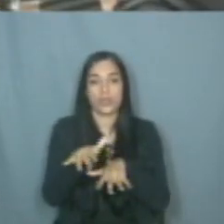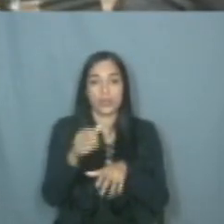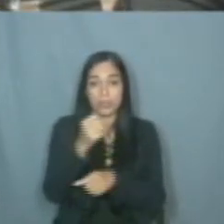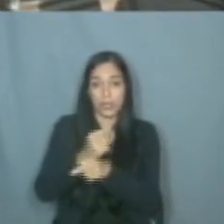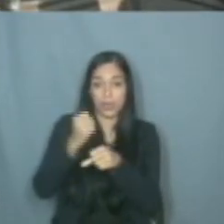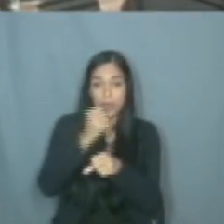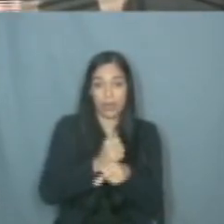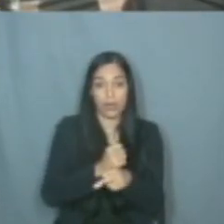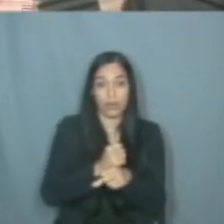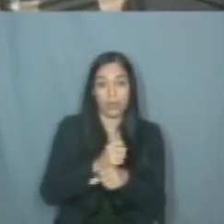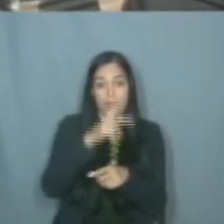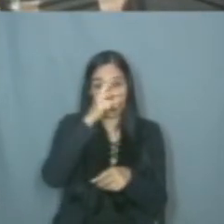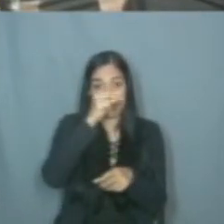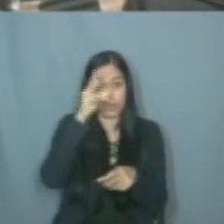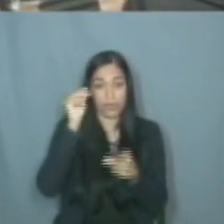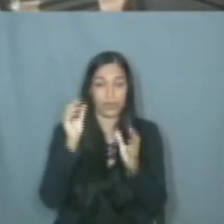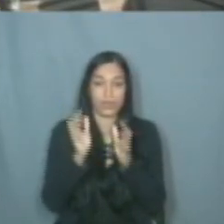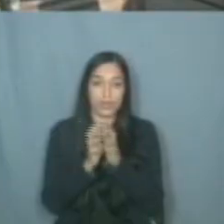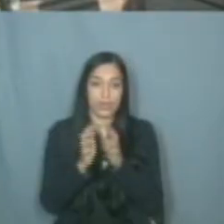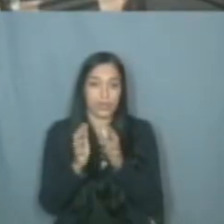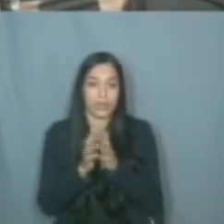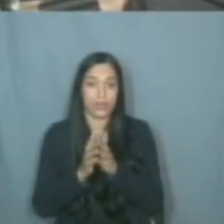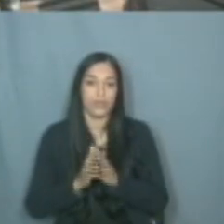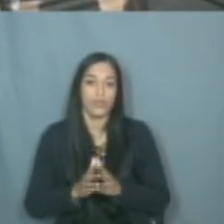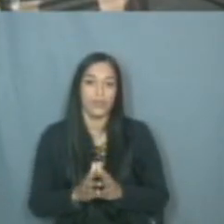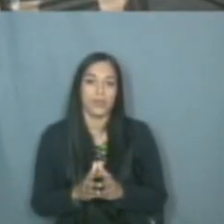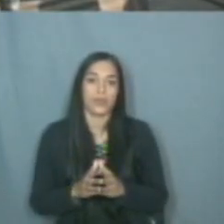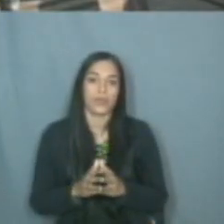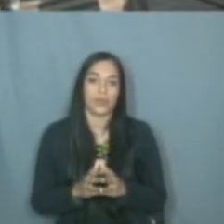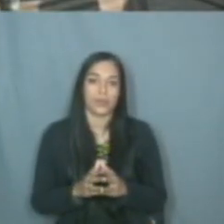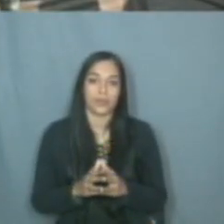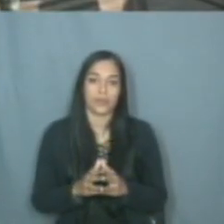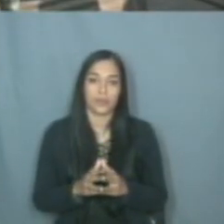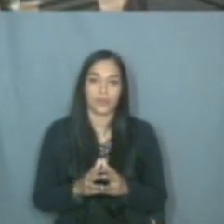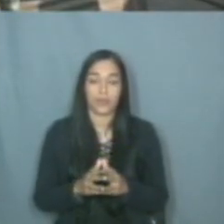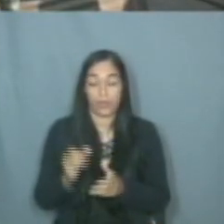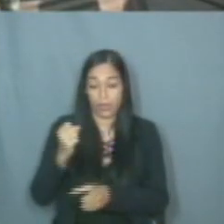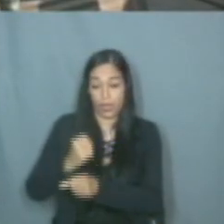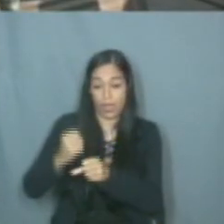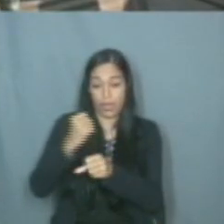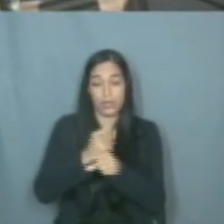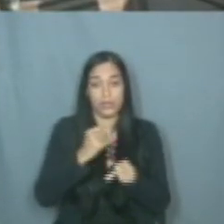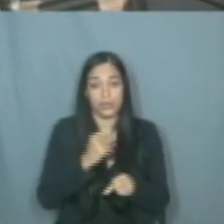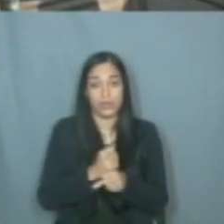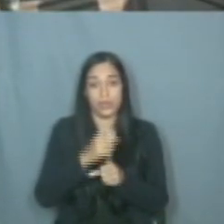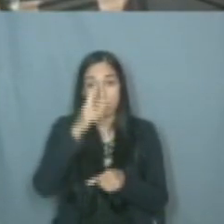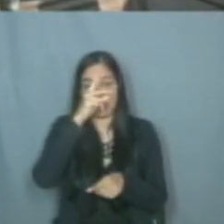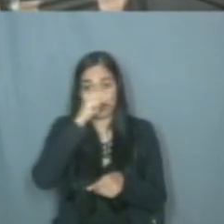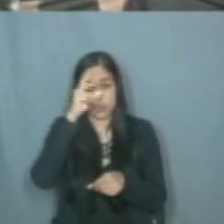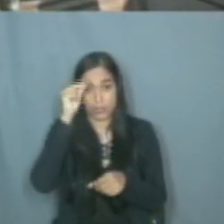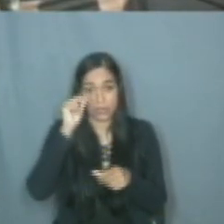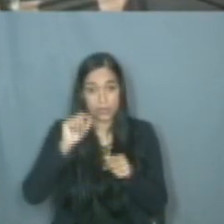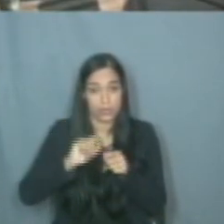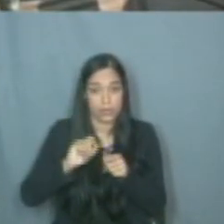pelo prefeito da cidade do Recife, exatamente porque as obras que o prefeito